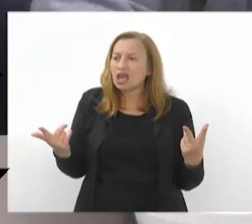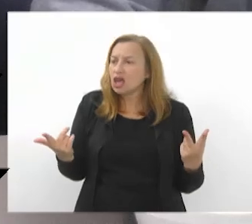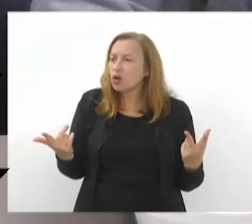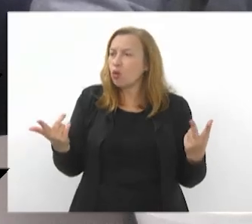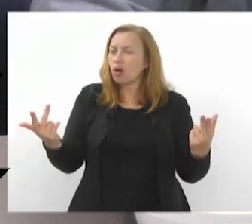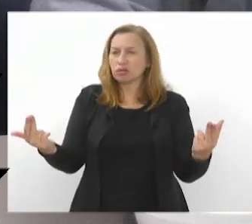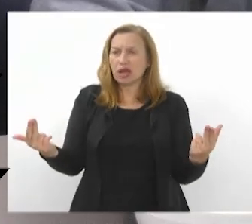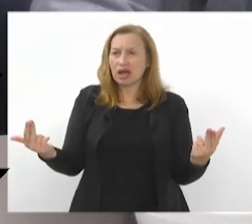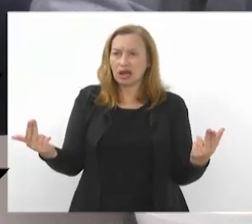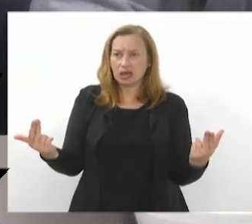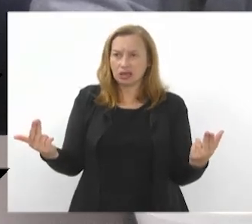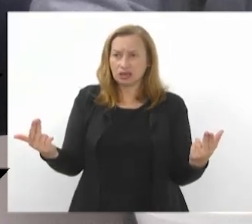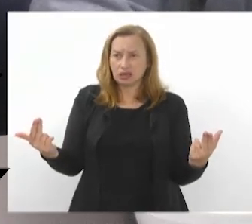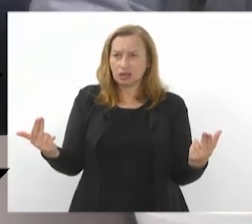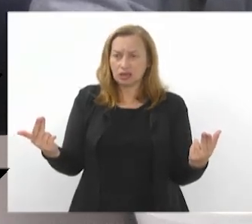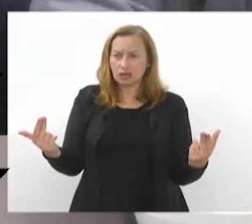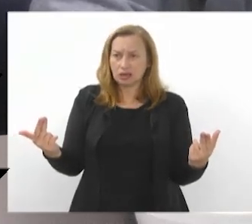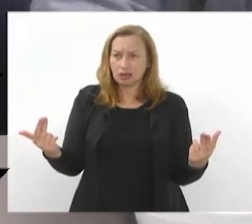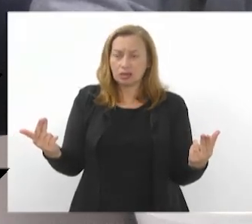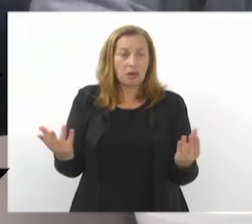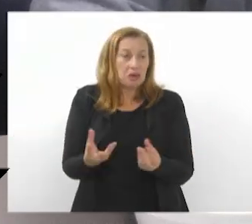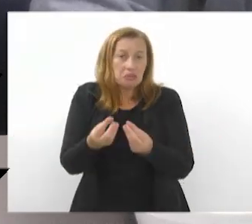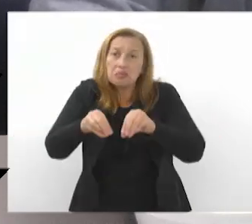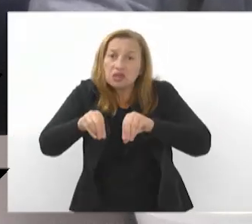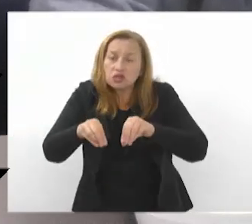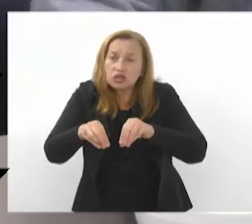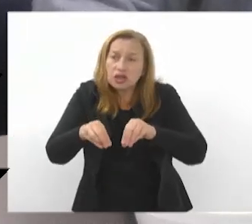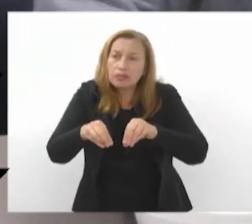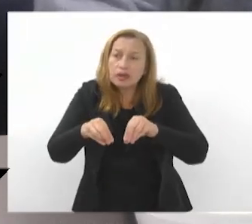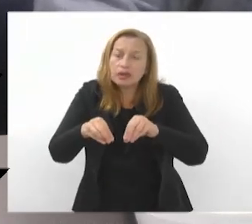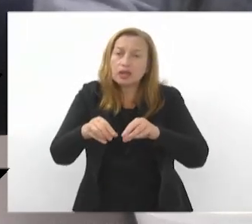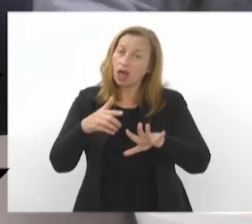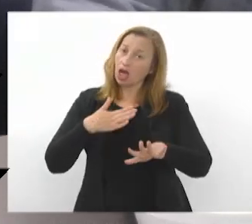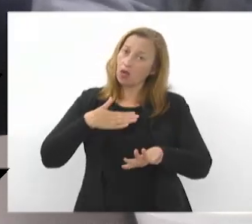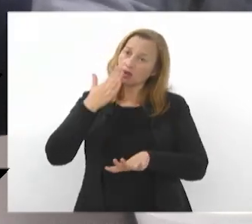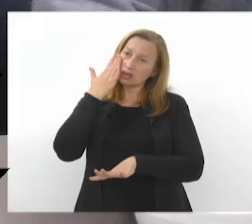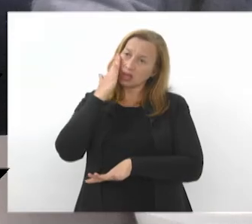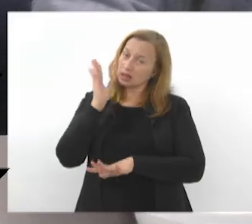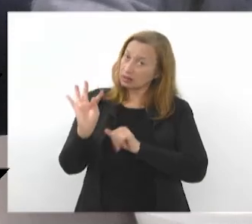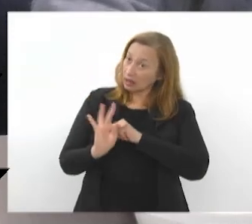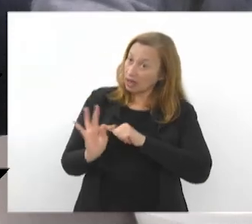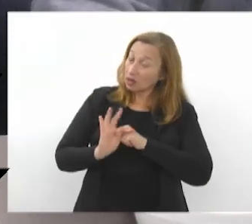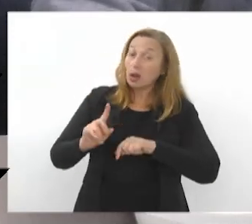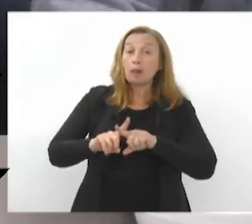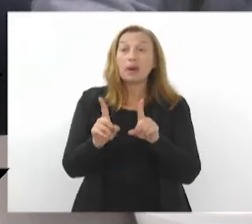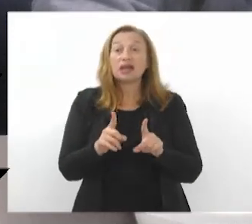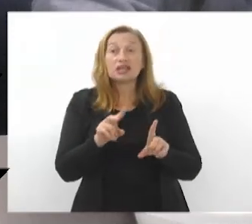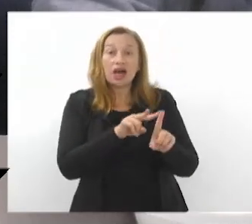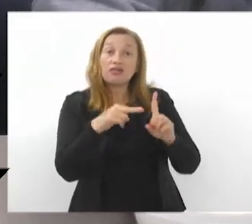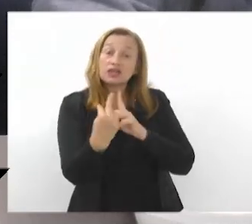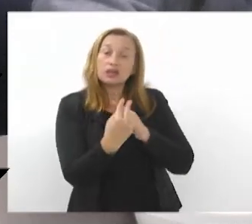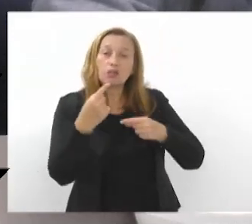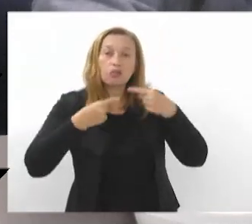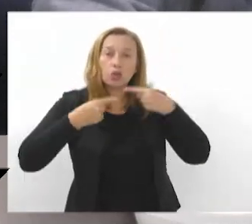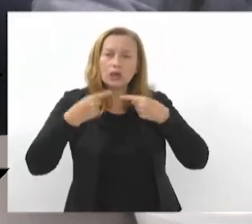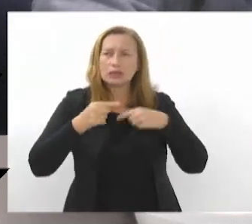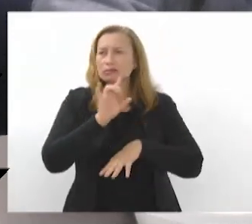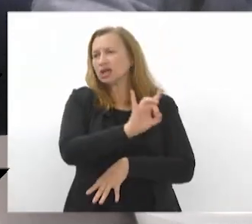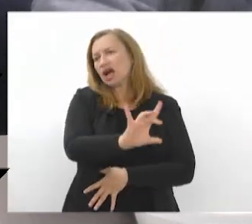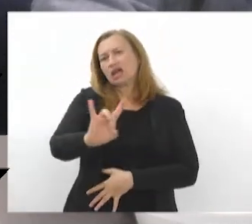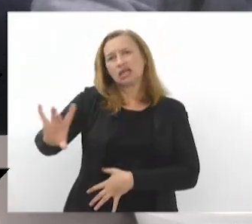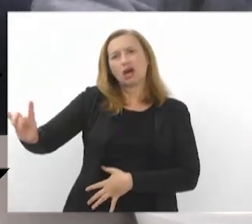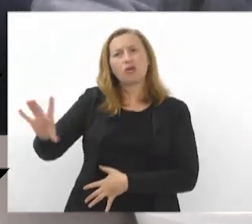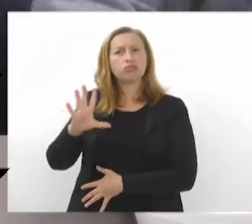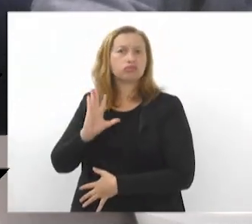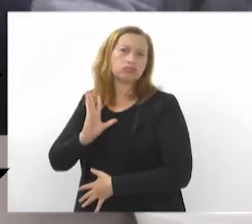base para anexação ou prejudicabilidade, entendo eu, técnico. Do ponto de vista político, cada um tem a